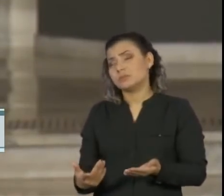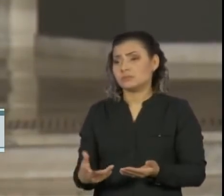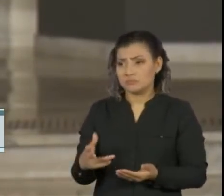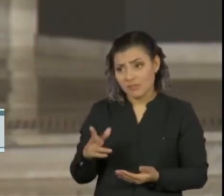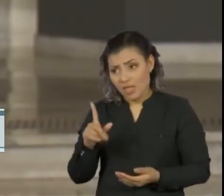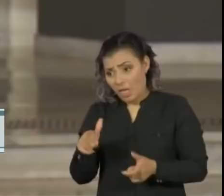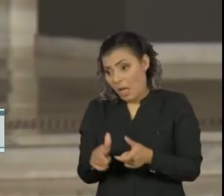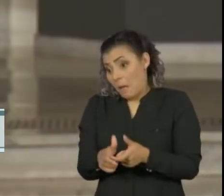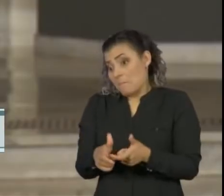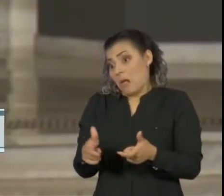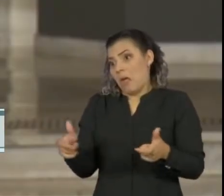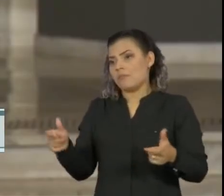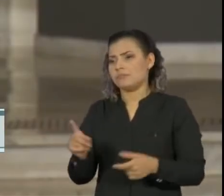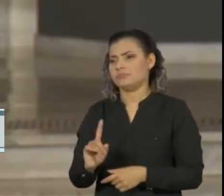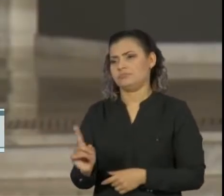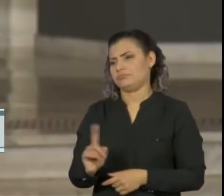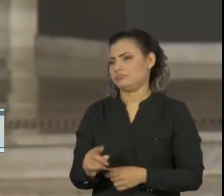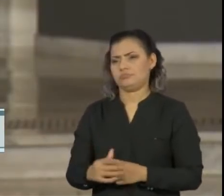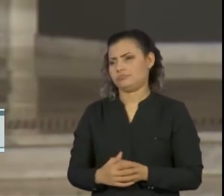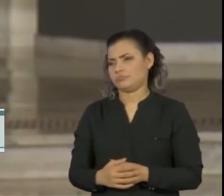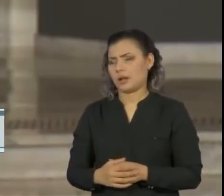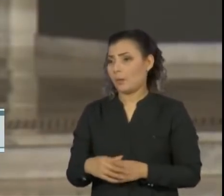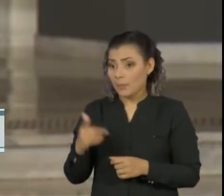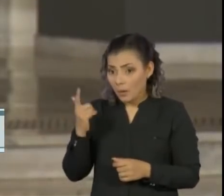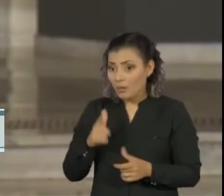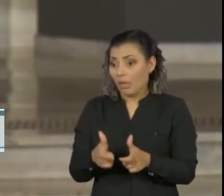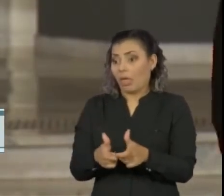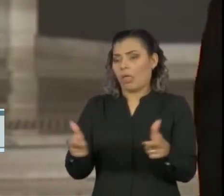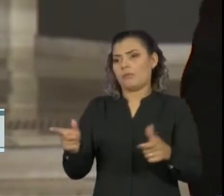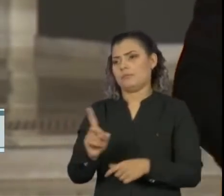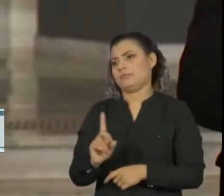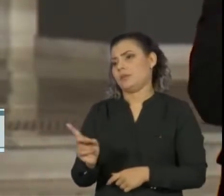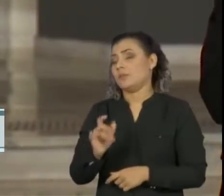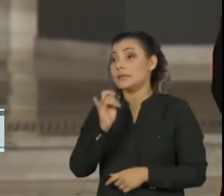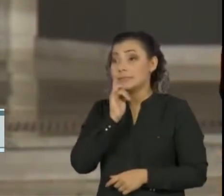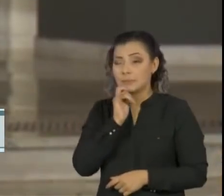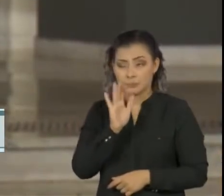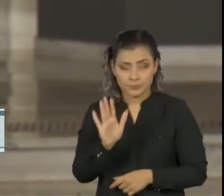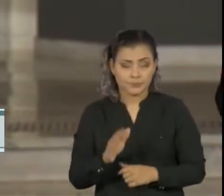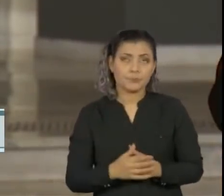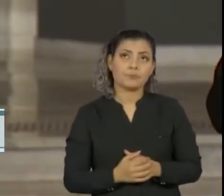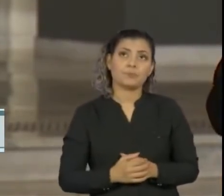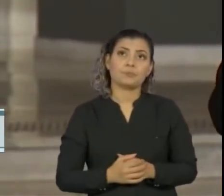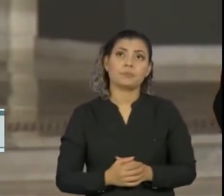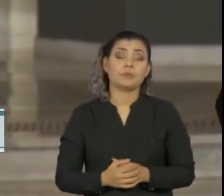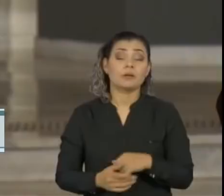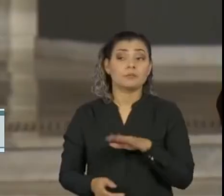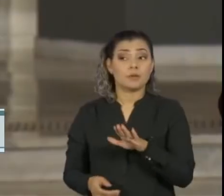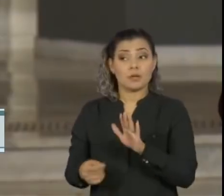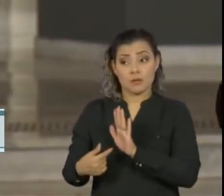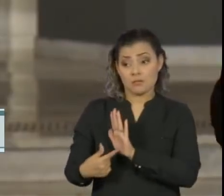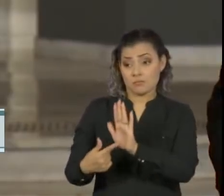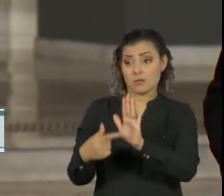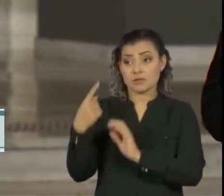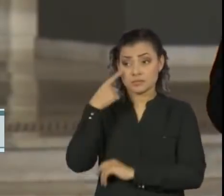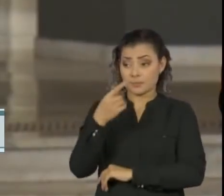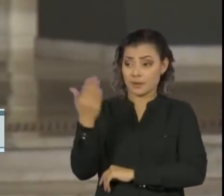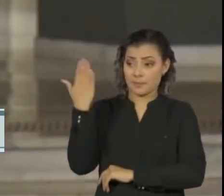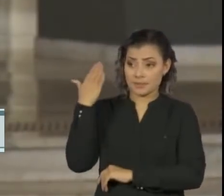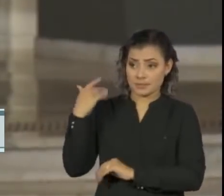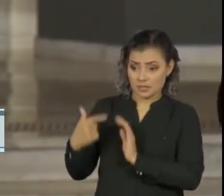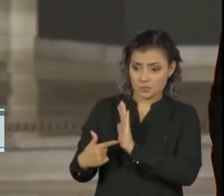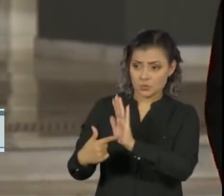tão crescente assim para chegar... por exemplo, se aquilo que comentamos a semana